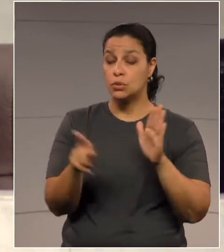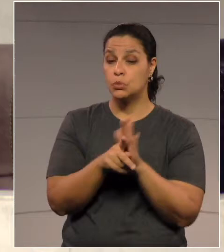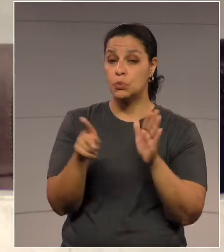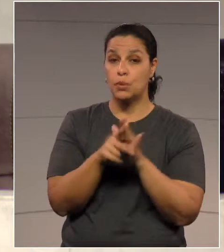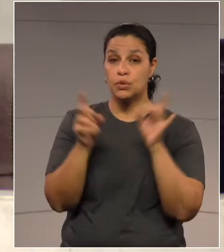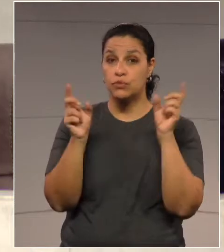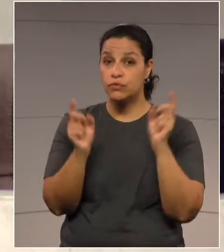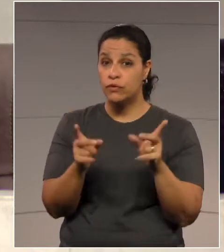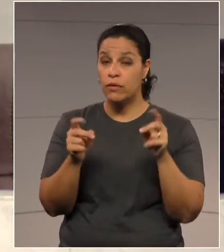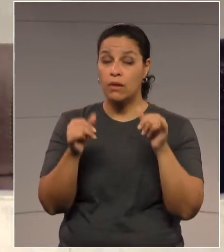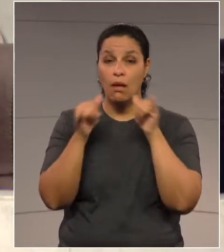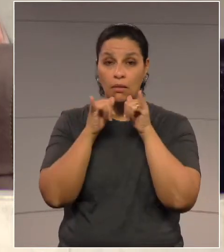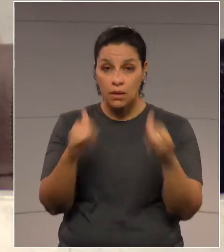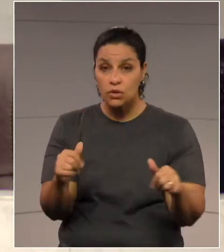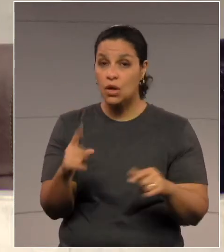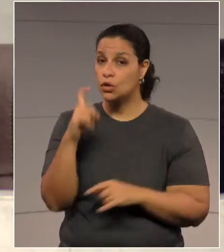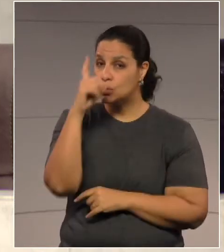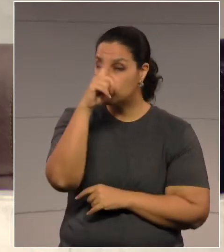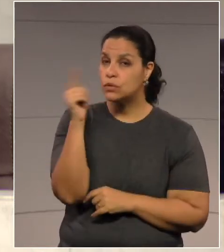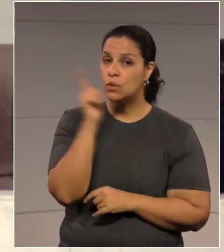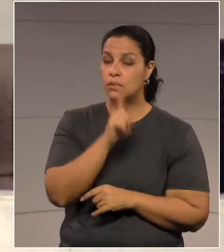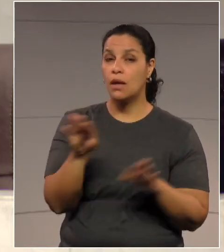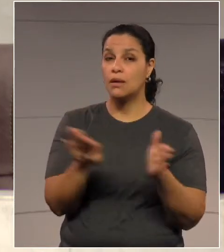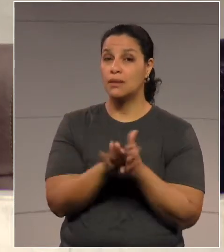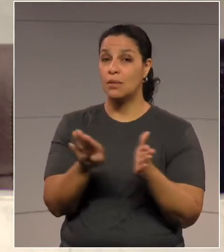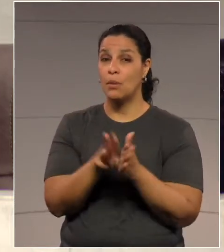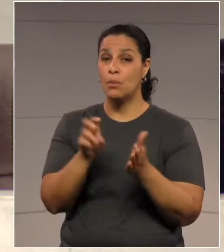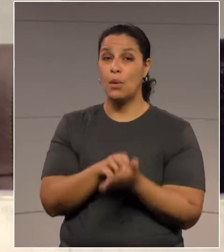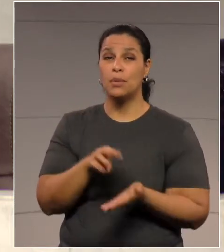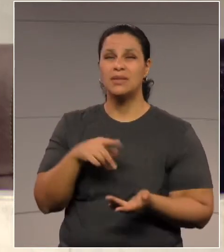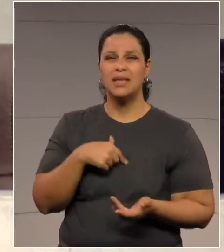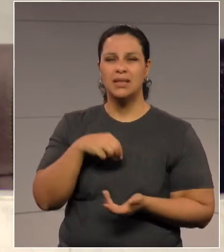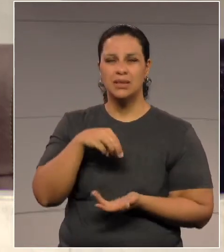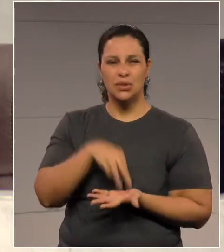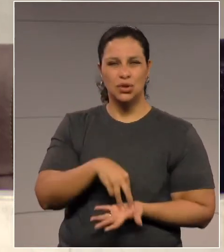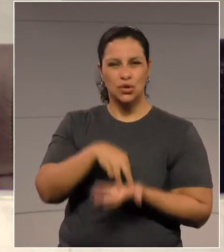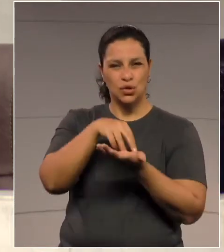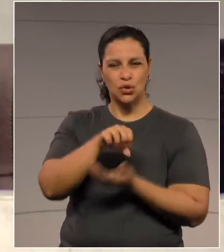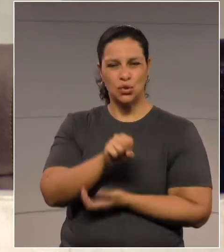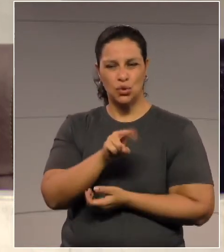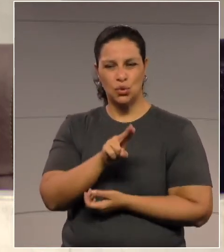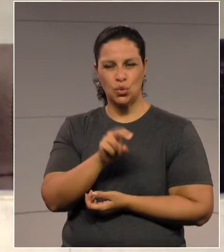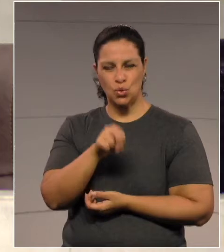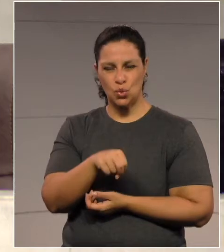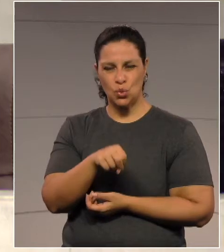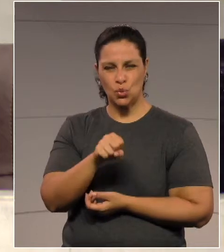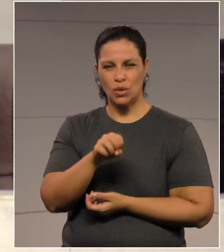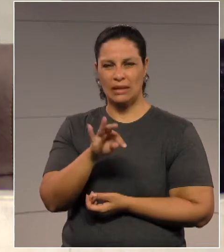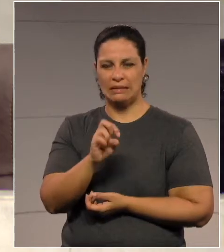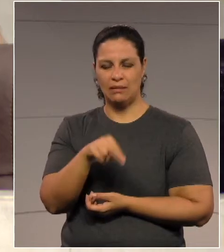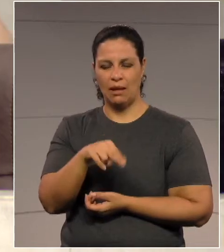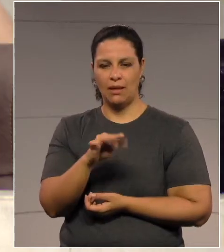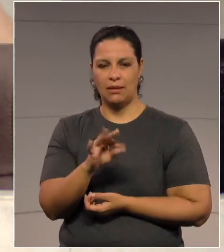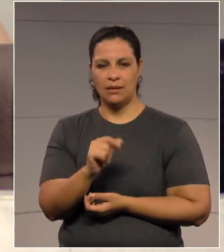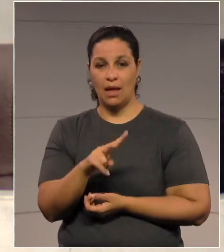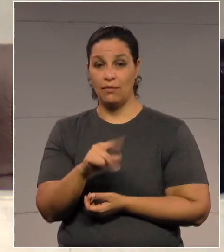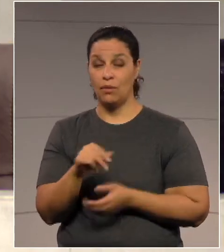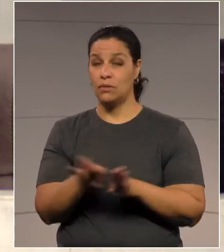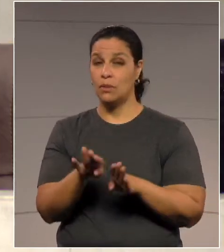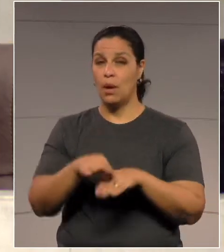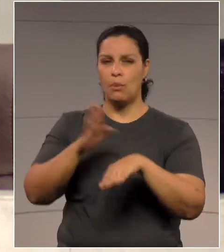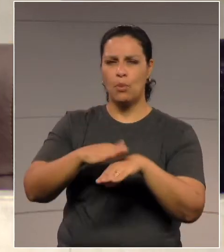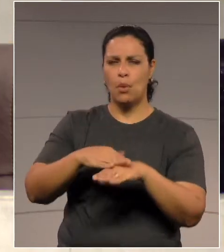eles vão ter uma dificuldade muito grande de serem sustentáveis, de serem rentáveis, à medida que a autogeração de energia, a